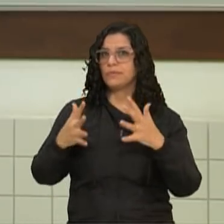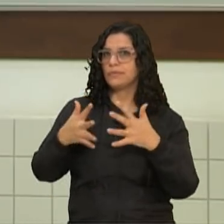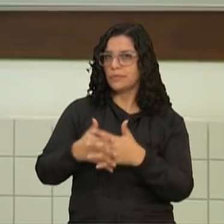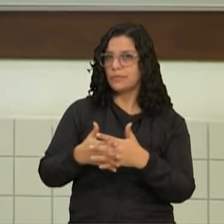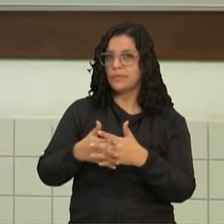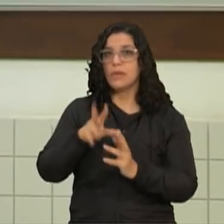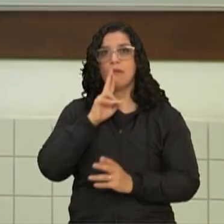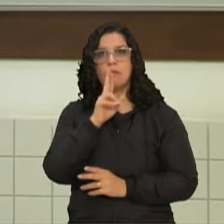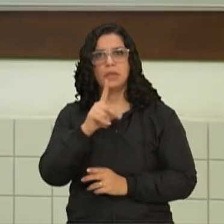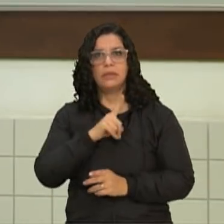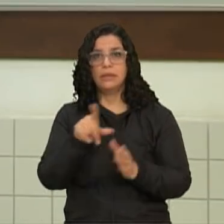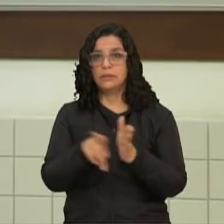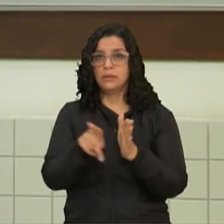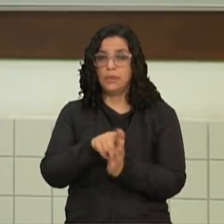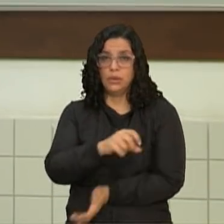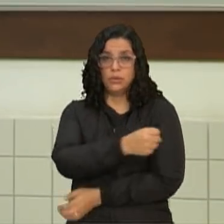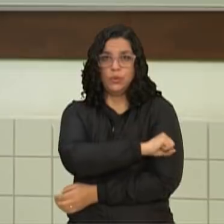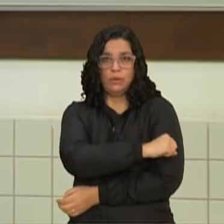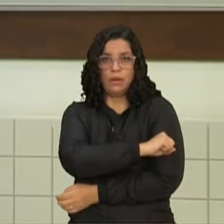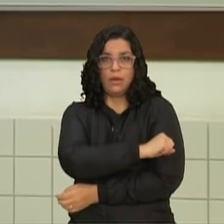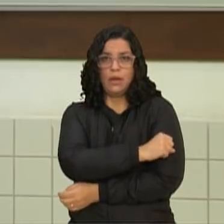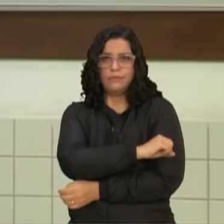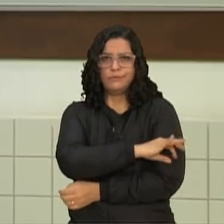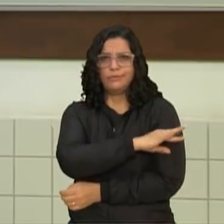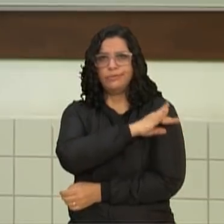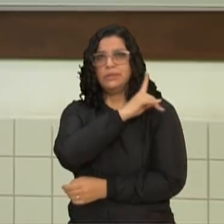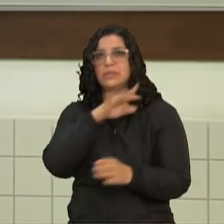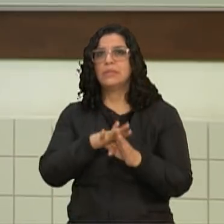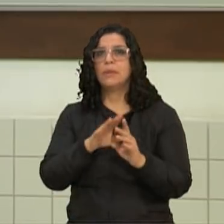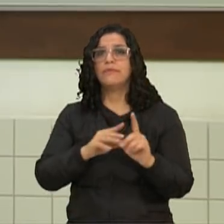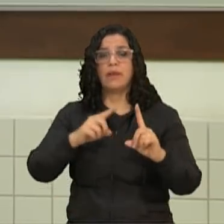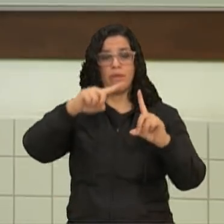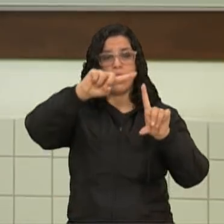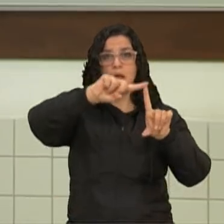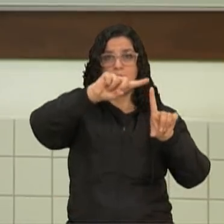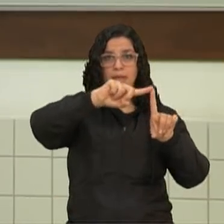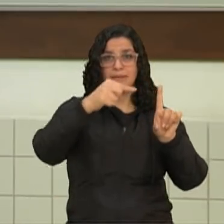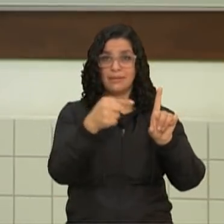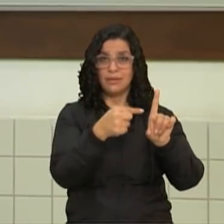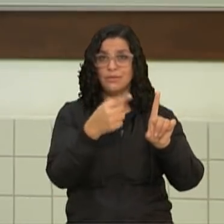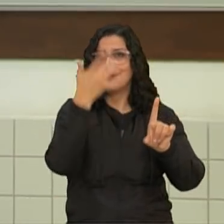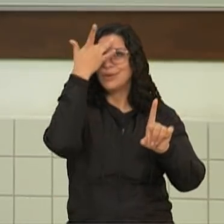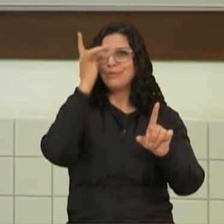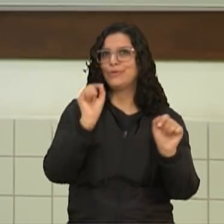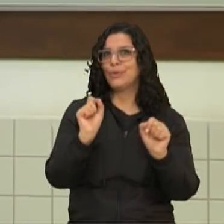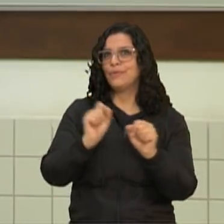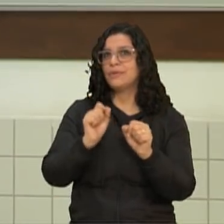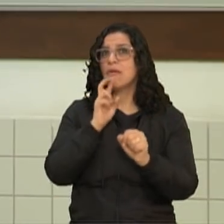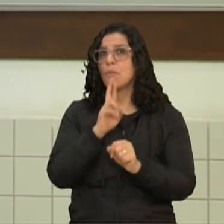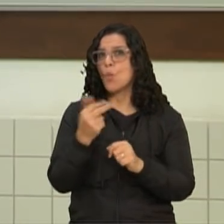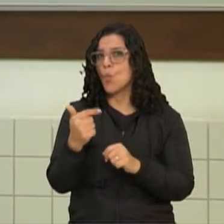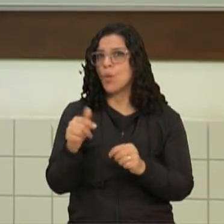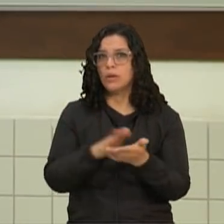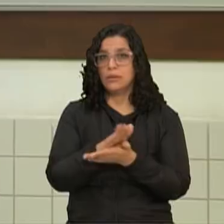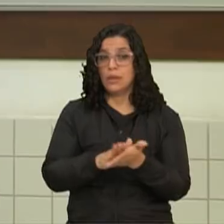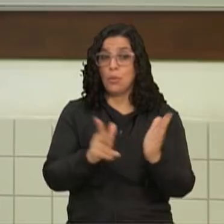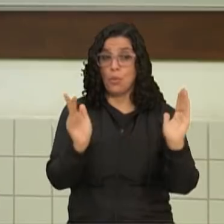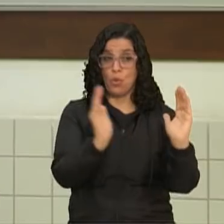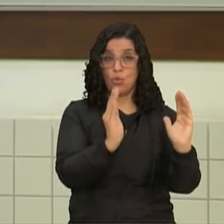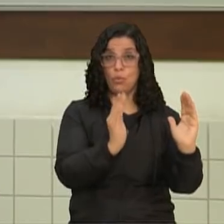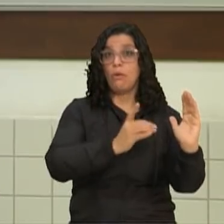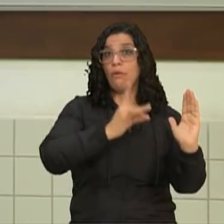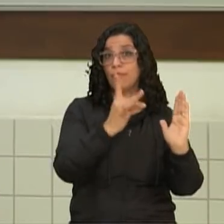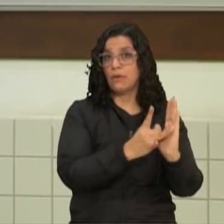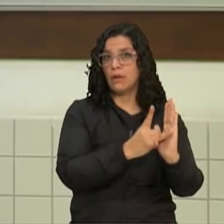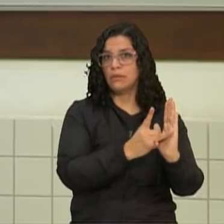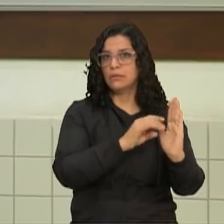uma resposta lá desde o 8º ano, que aparecia uma raiz negativa, a gente não sabia o que fazia, né? Porque não tem resposta dentro do conjunto dos números